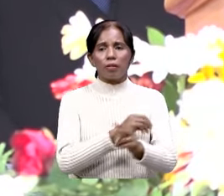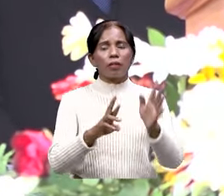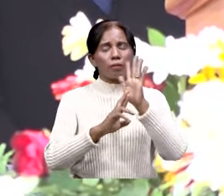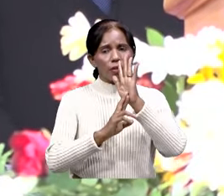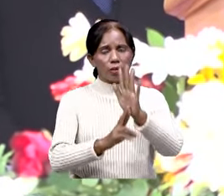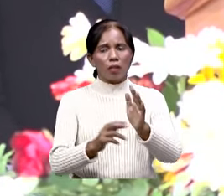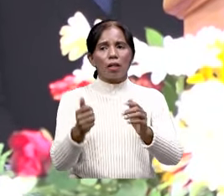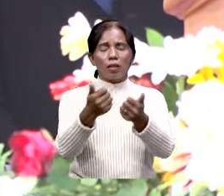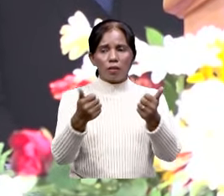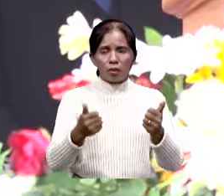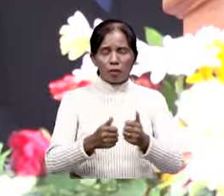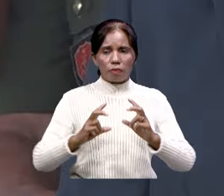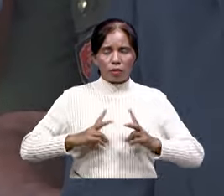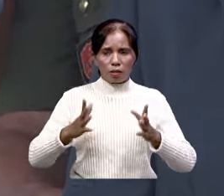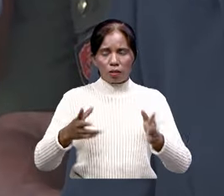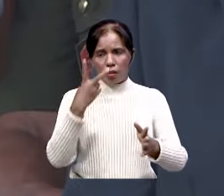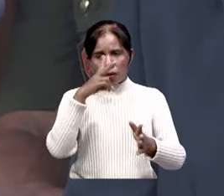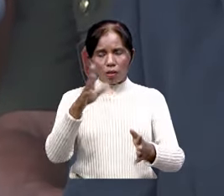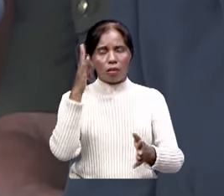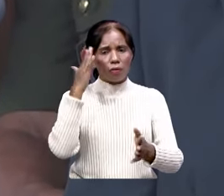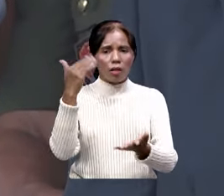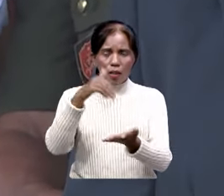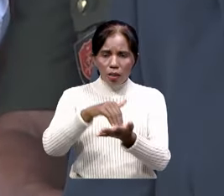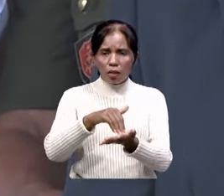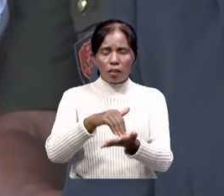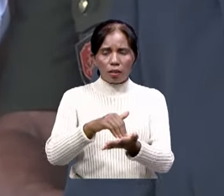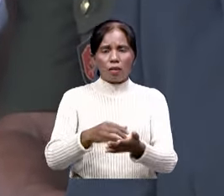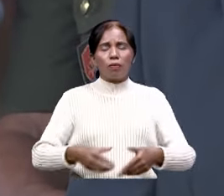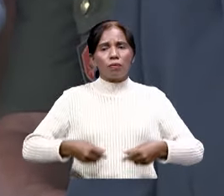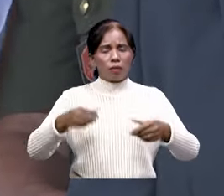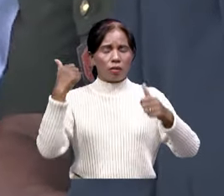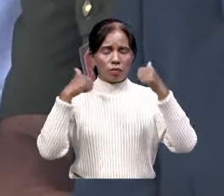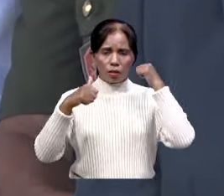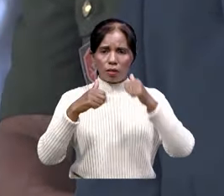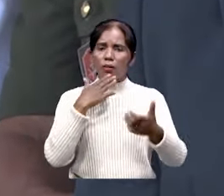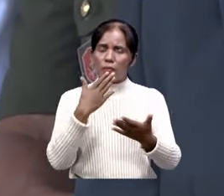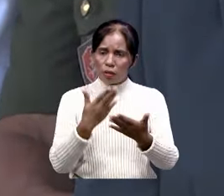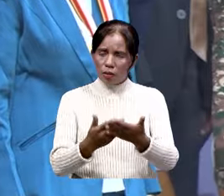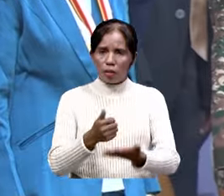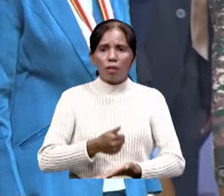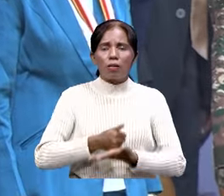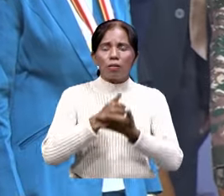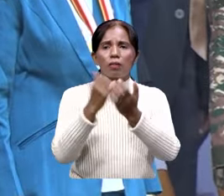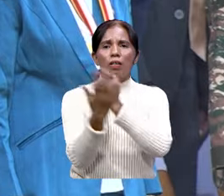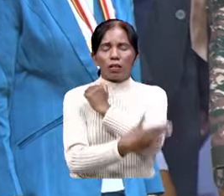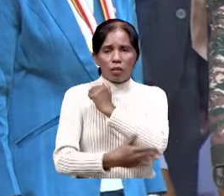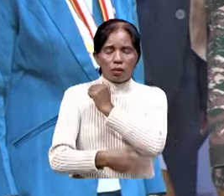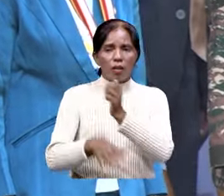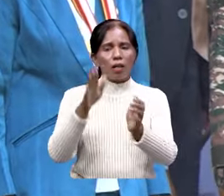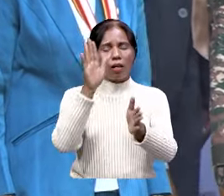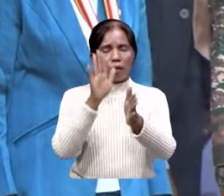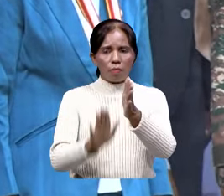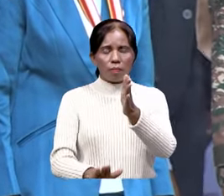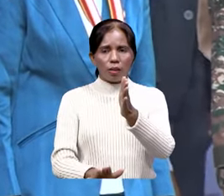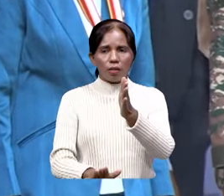renova espírito luta nacional, onde favorece atividade Sira nebe produtivo liu, onde ajuda a nação a menos dependência